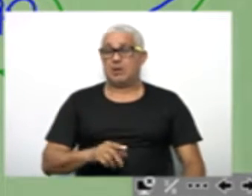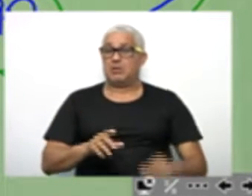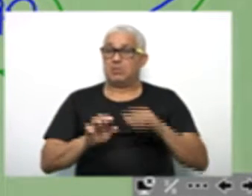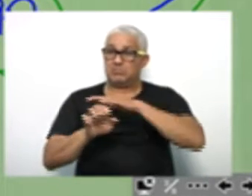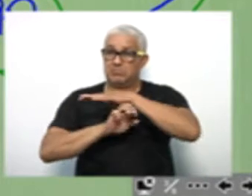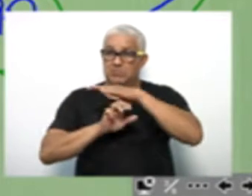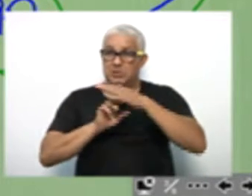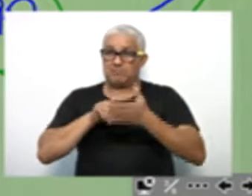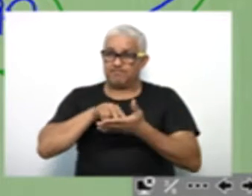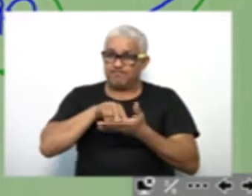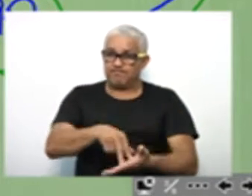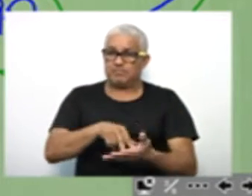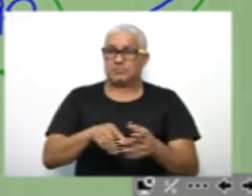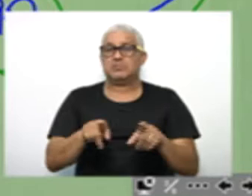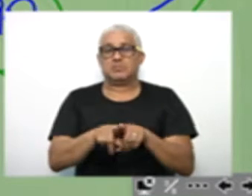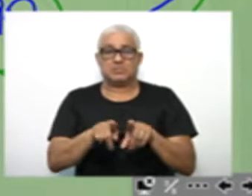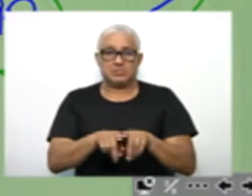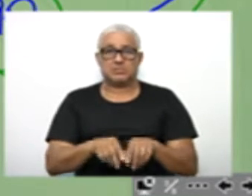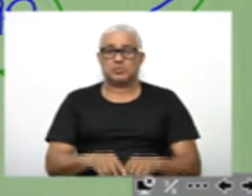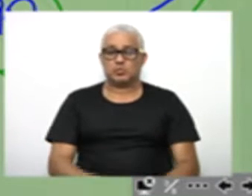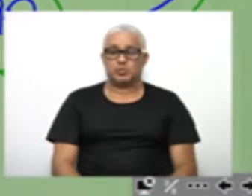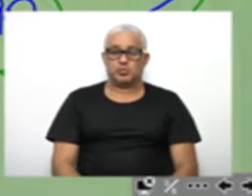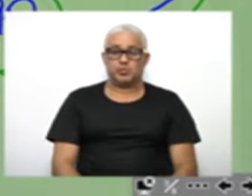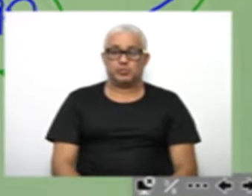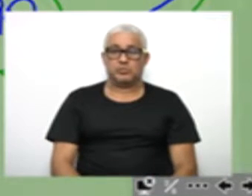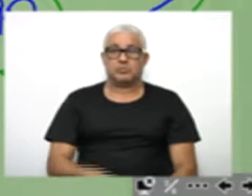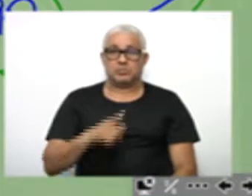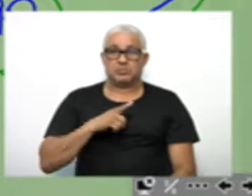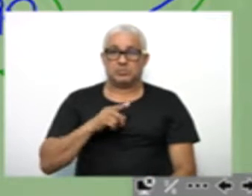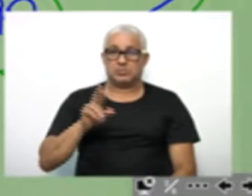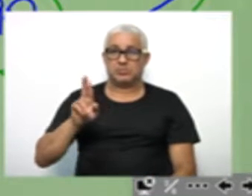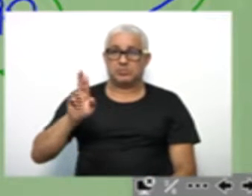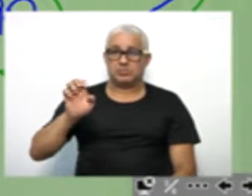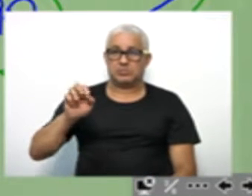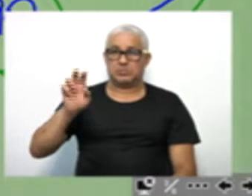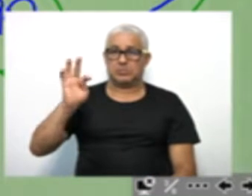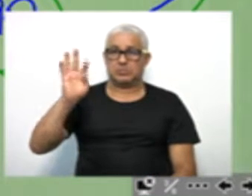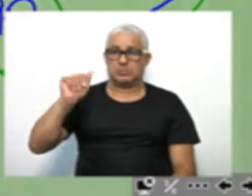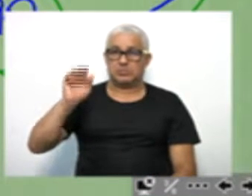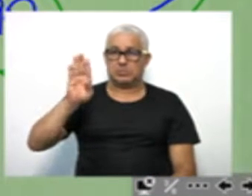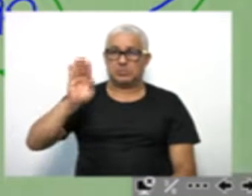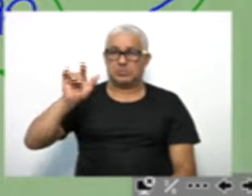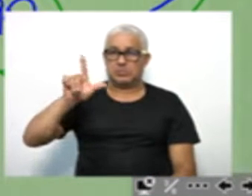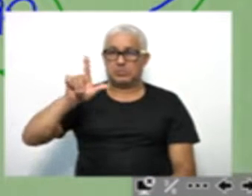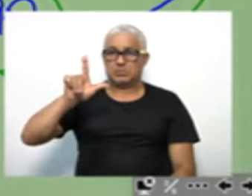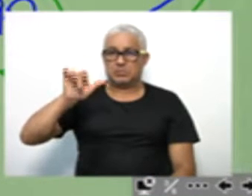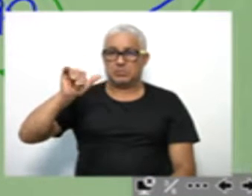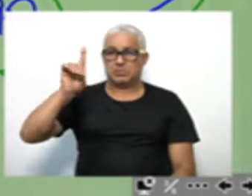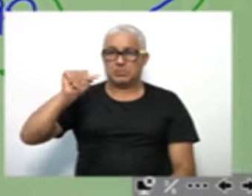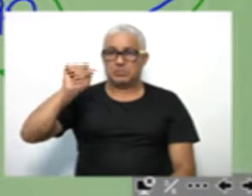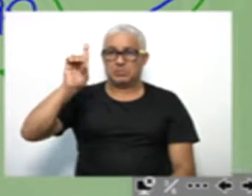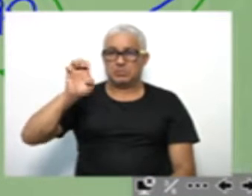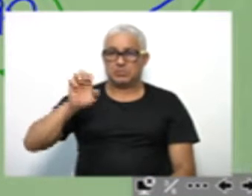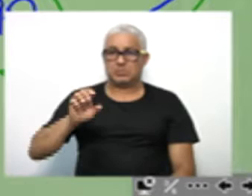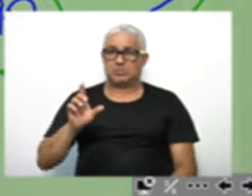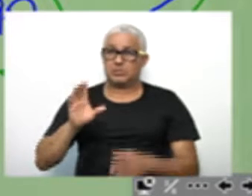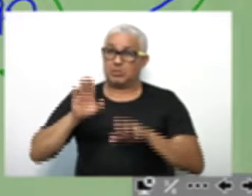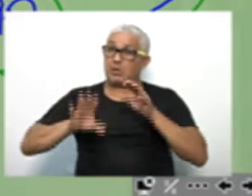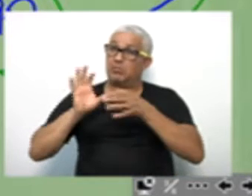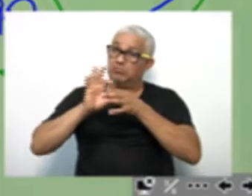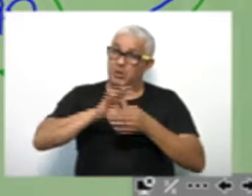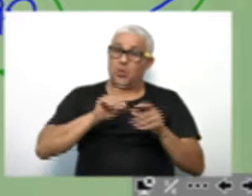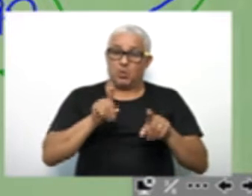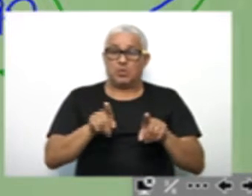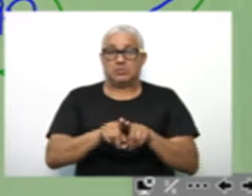investimento é que ele traz uma rentabilidade, dependendo do contexto, maior que o recibo de